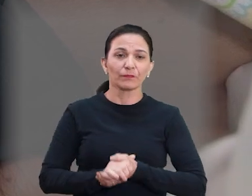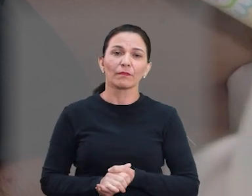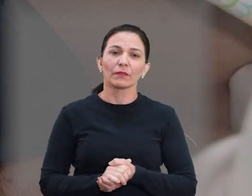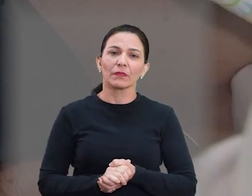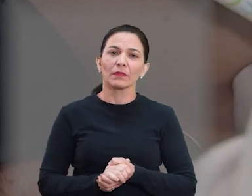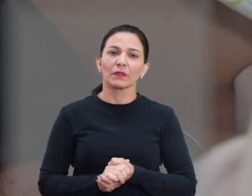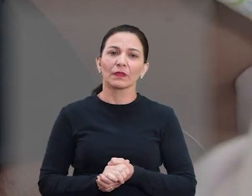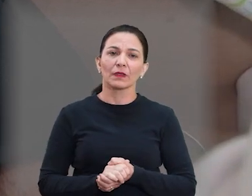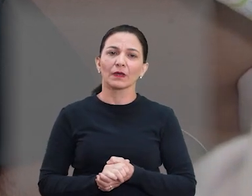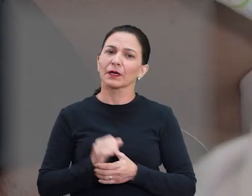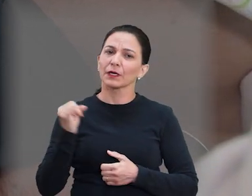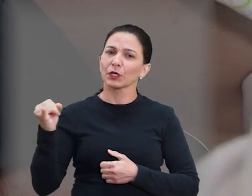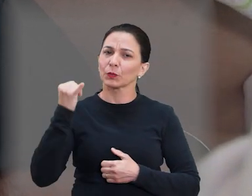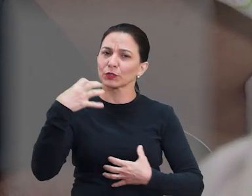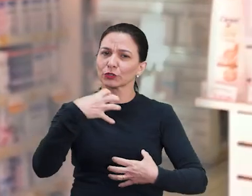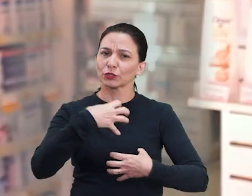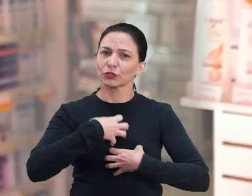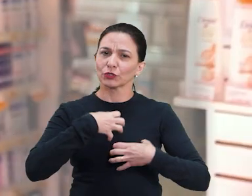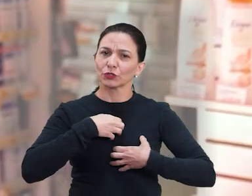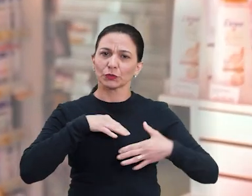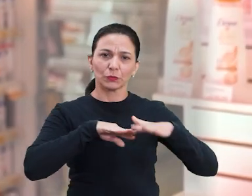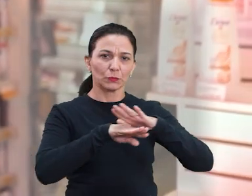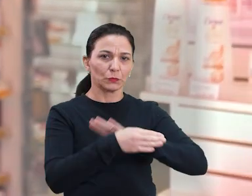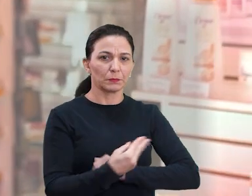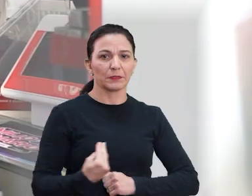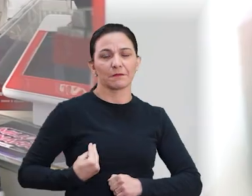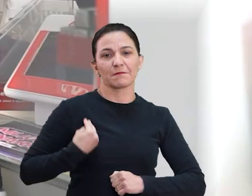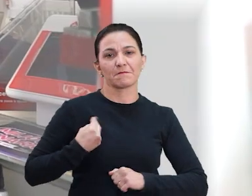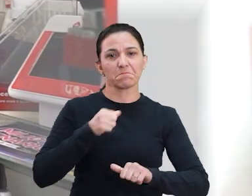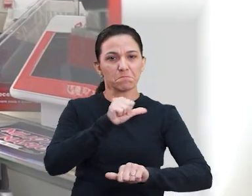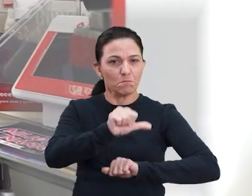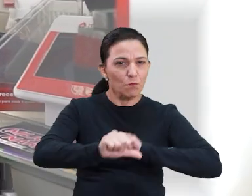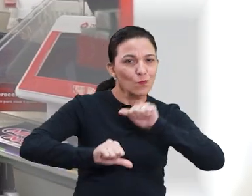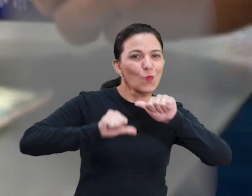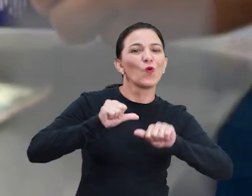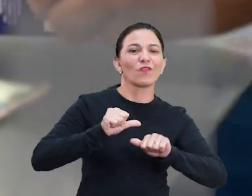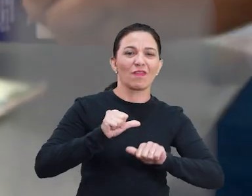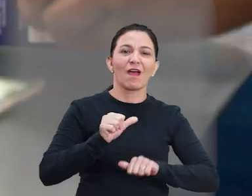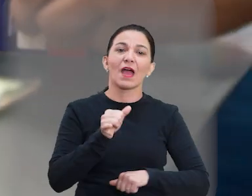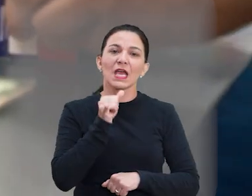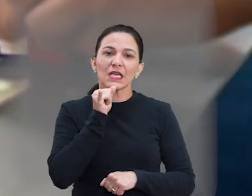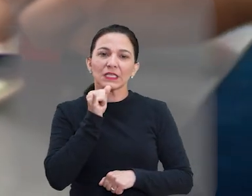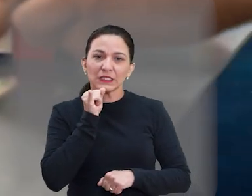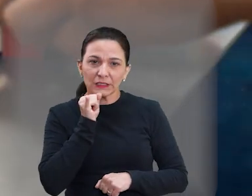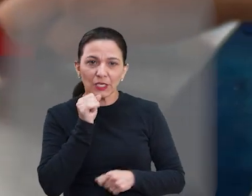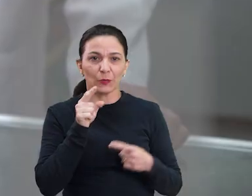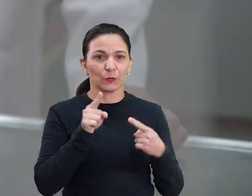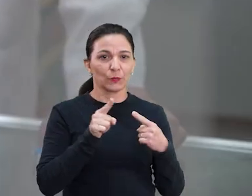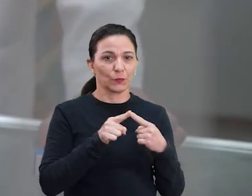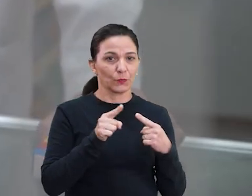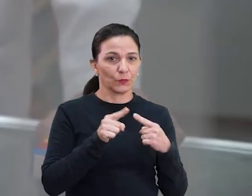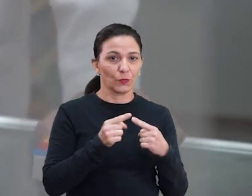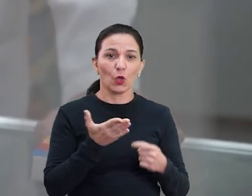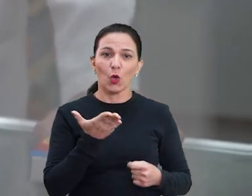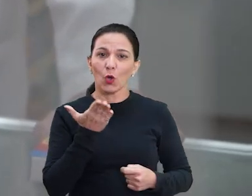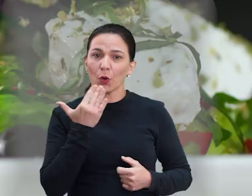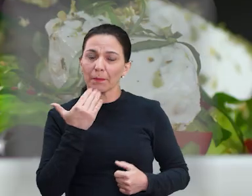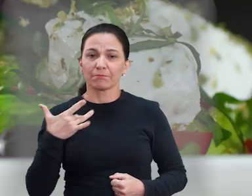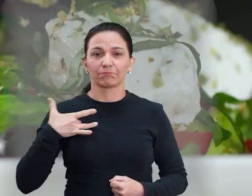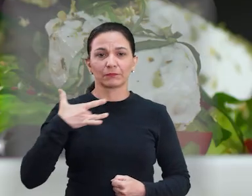contínuo e para o resto da vida o SUS distribui remédios gratuitos para o tratamento de